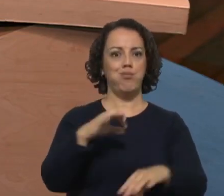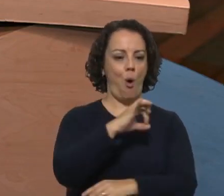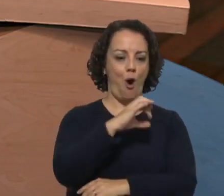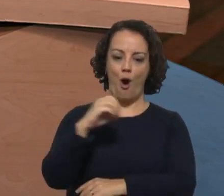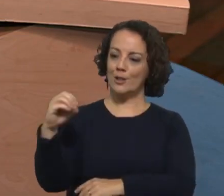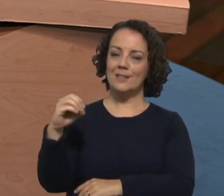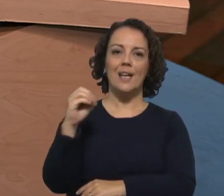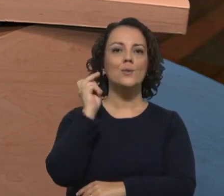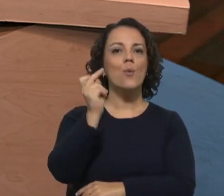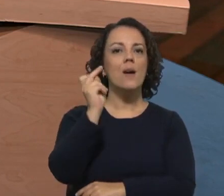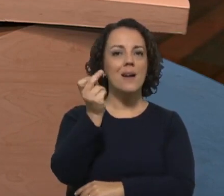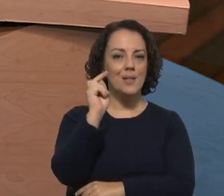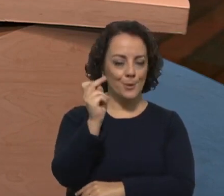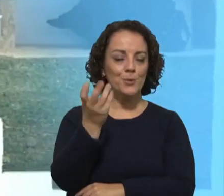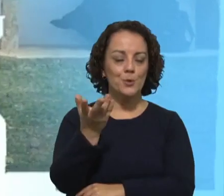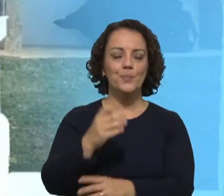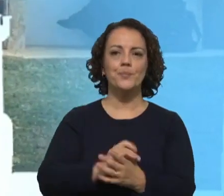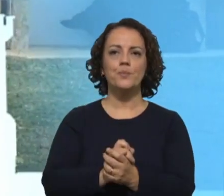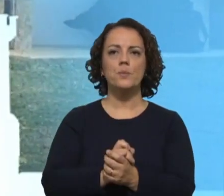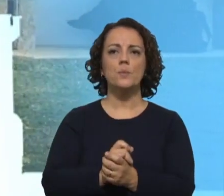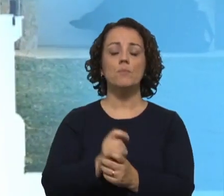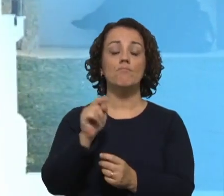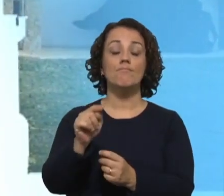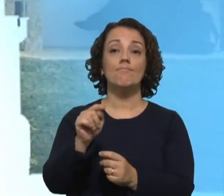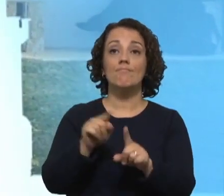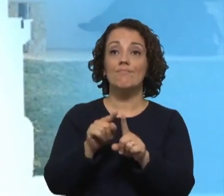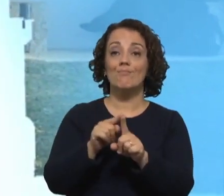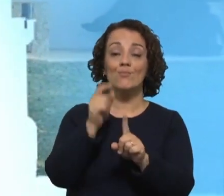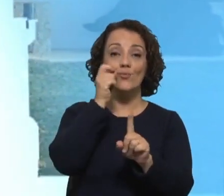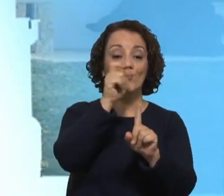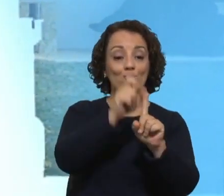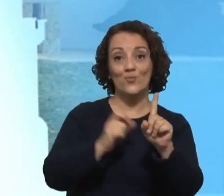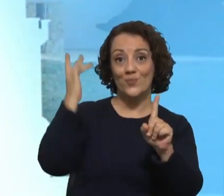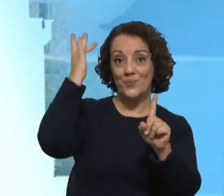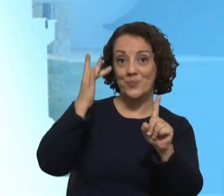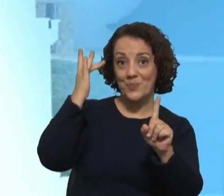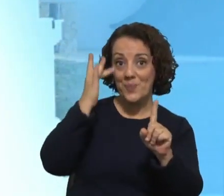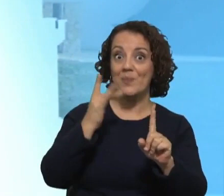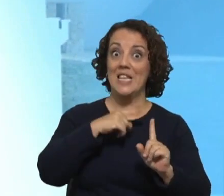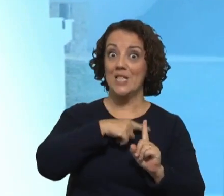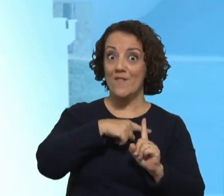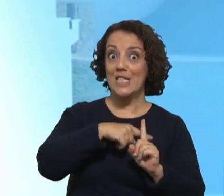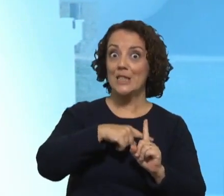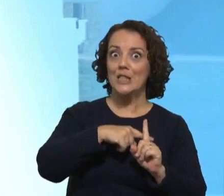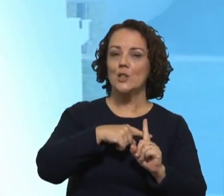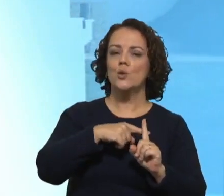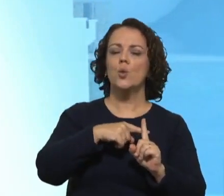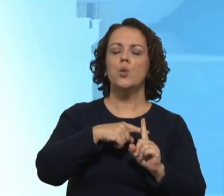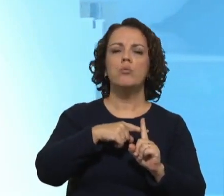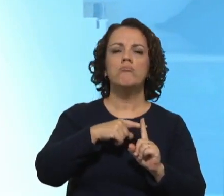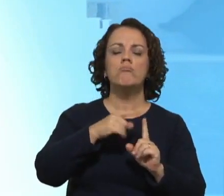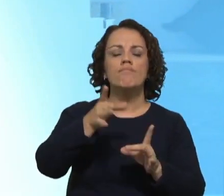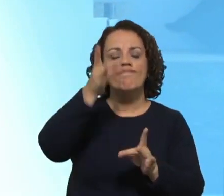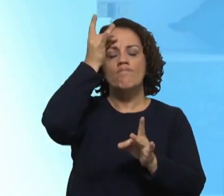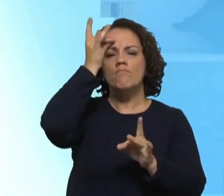anos para uma intuição de São Francisco de Assis que não mais nos abandonou e está hoje